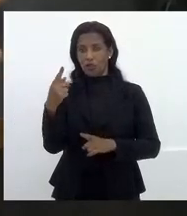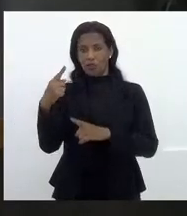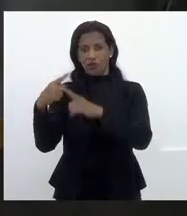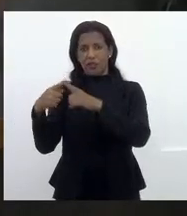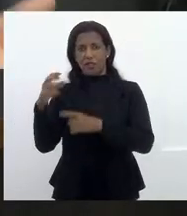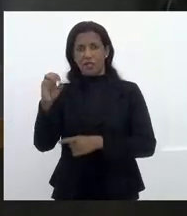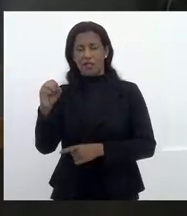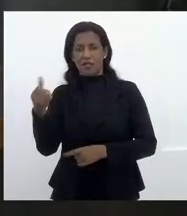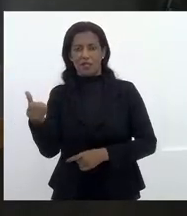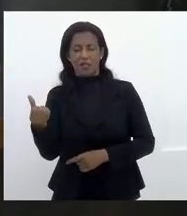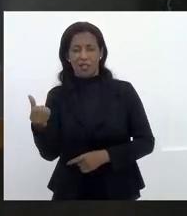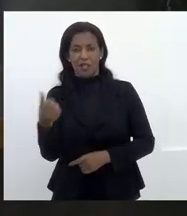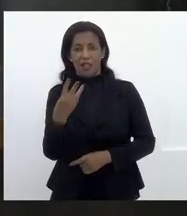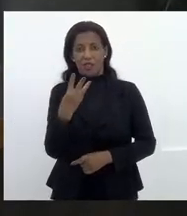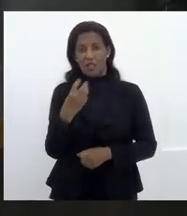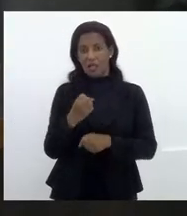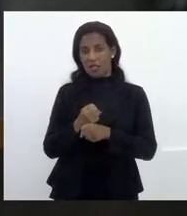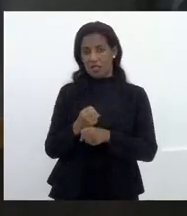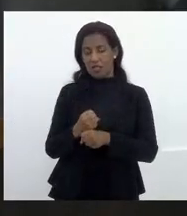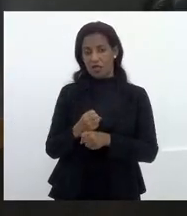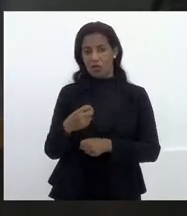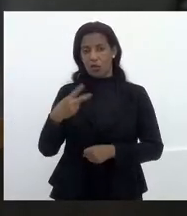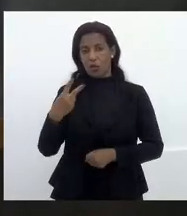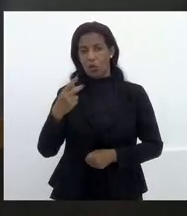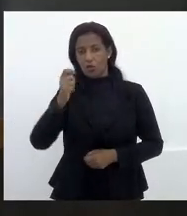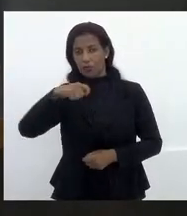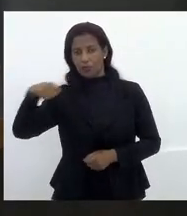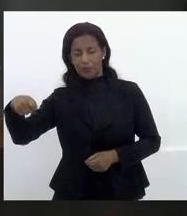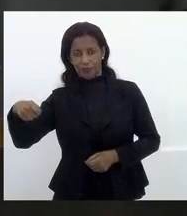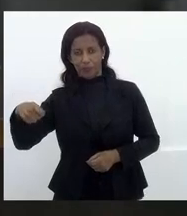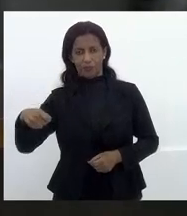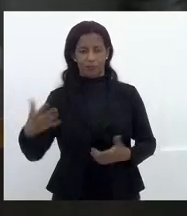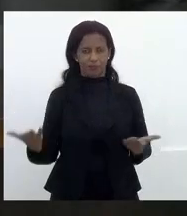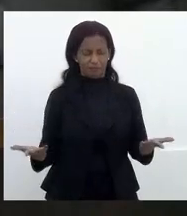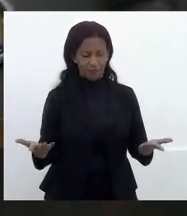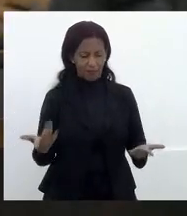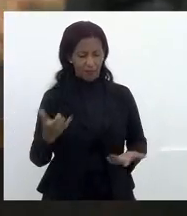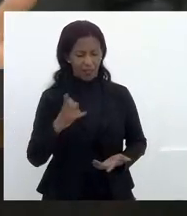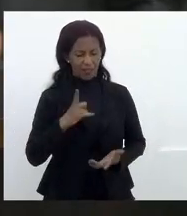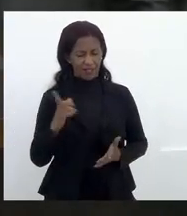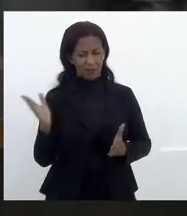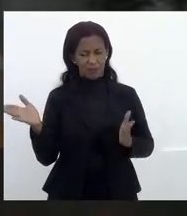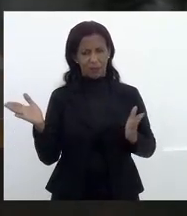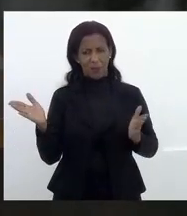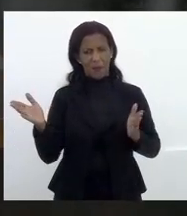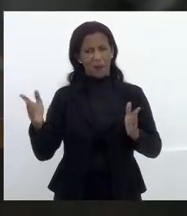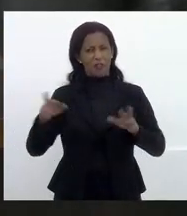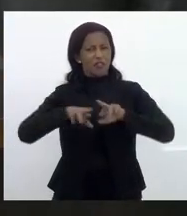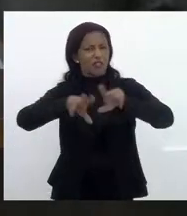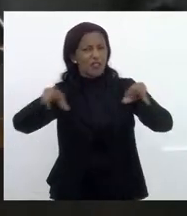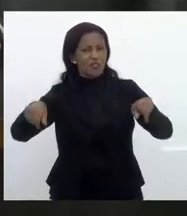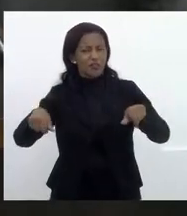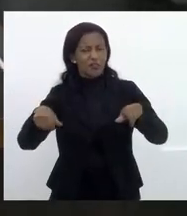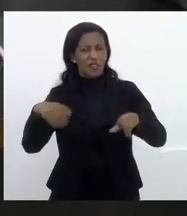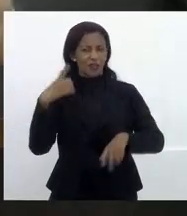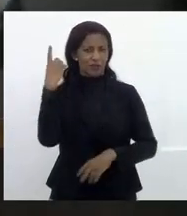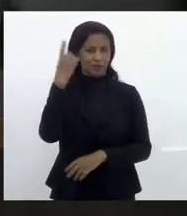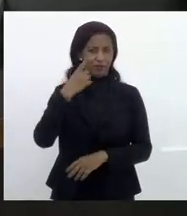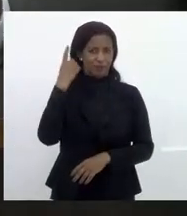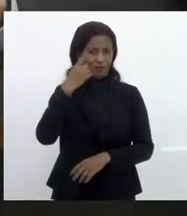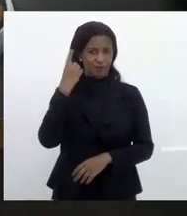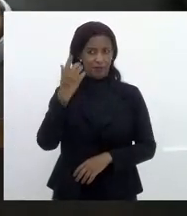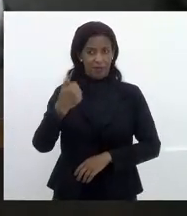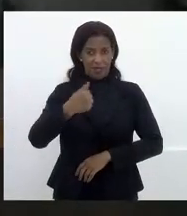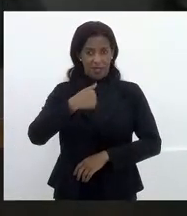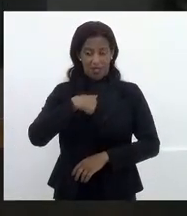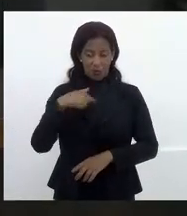63 anos e dois meses Então temos aí diversos parlamentares e o teu